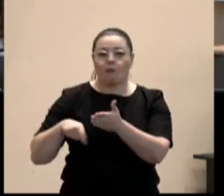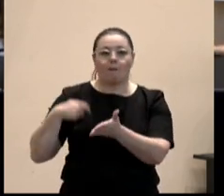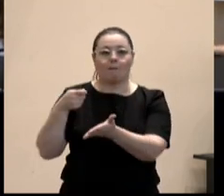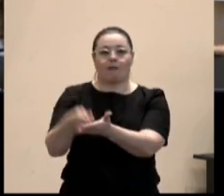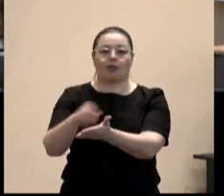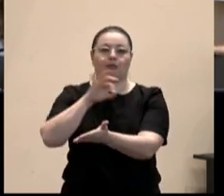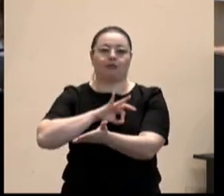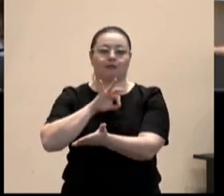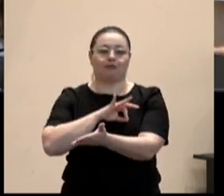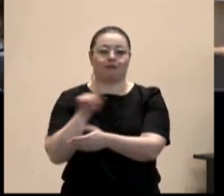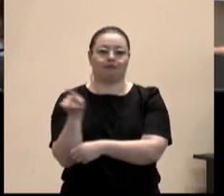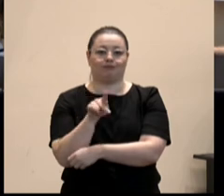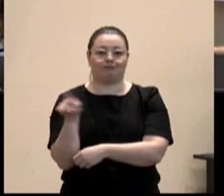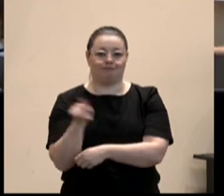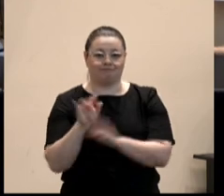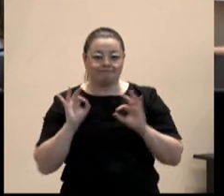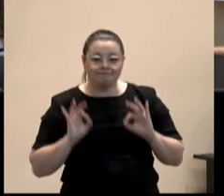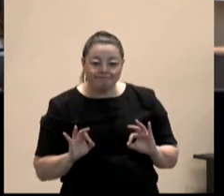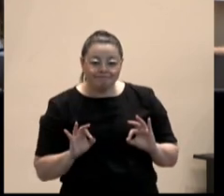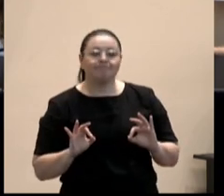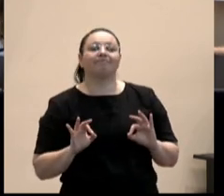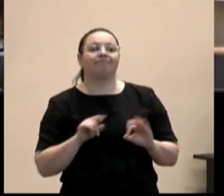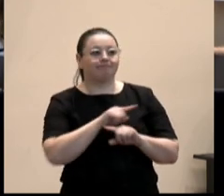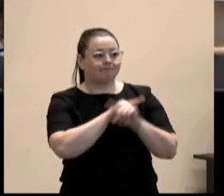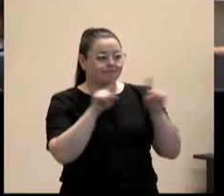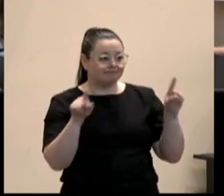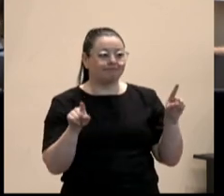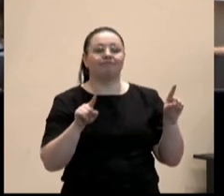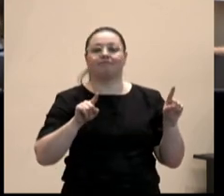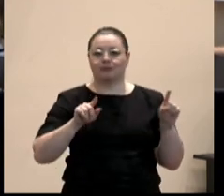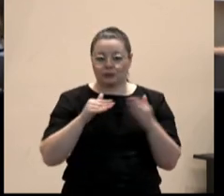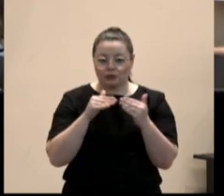Confere? Brigando com o contador, com uma série